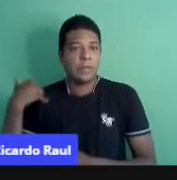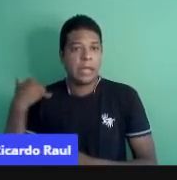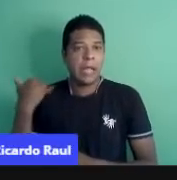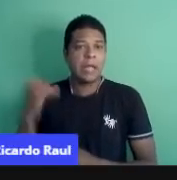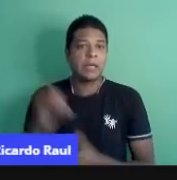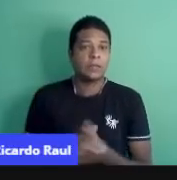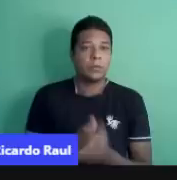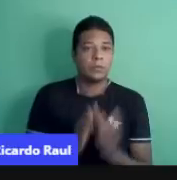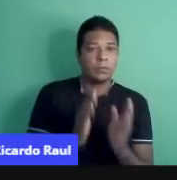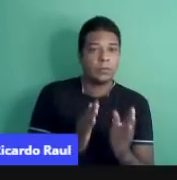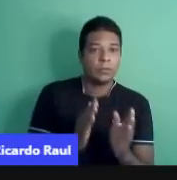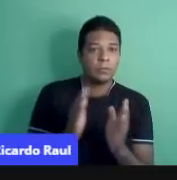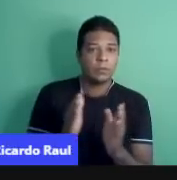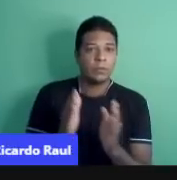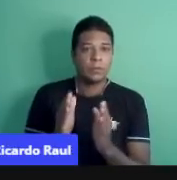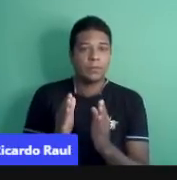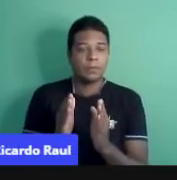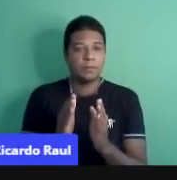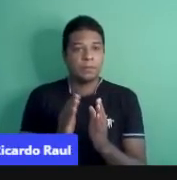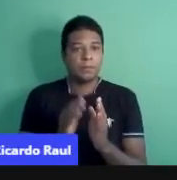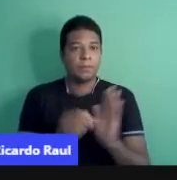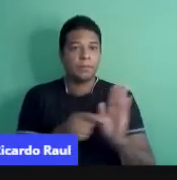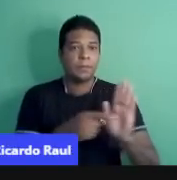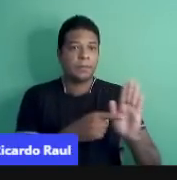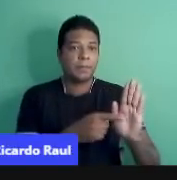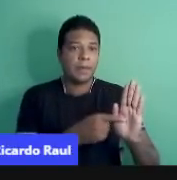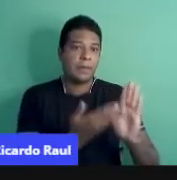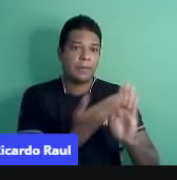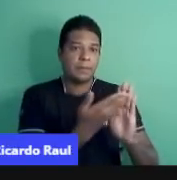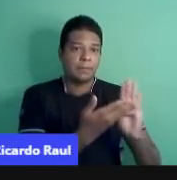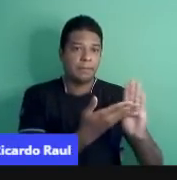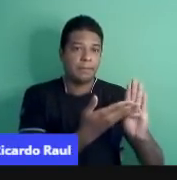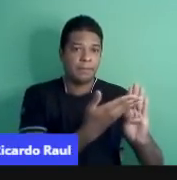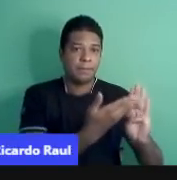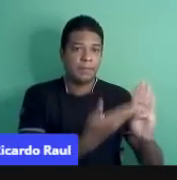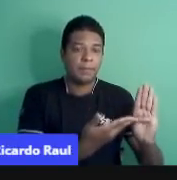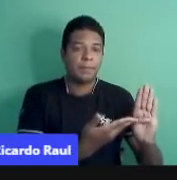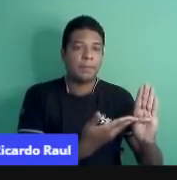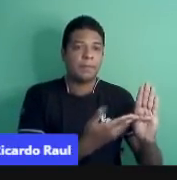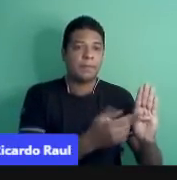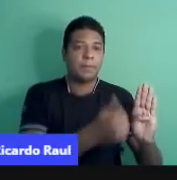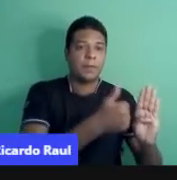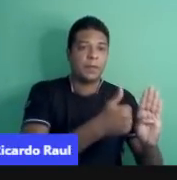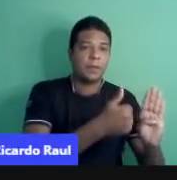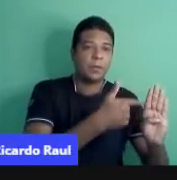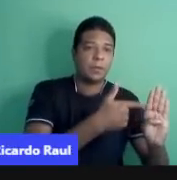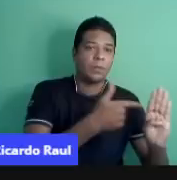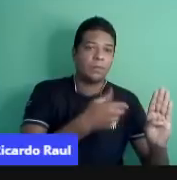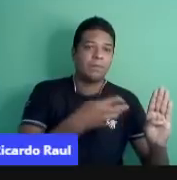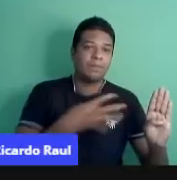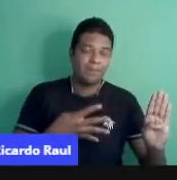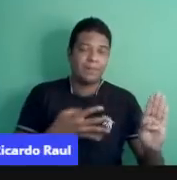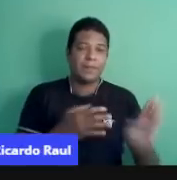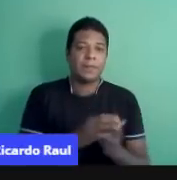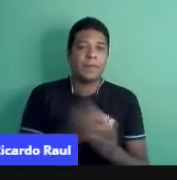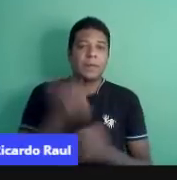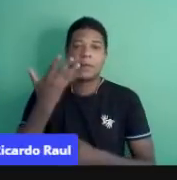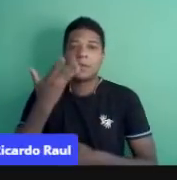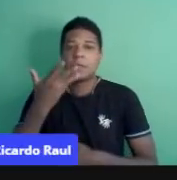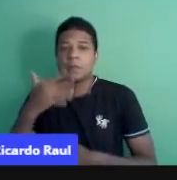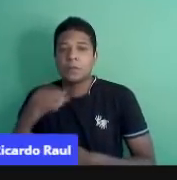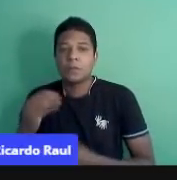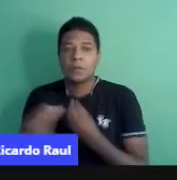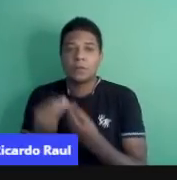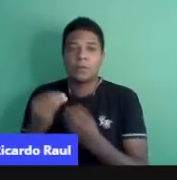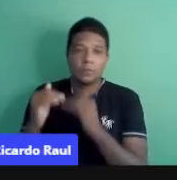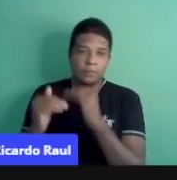por bimestre, então as habilidades não apareciam conforme tinham que ser desenvolvidas na educação infantil e depois